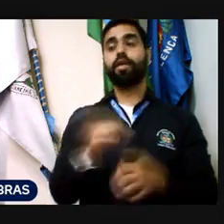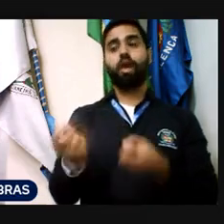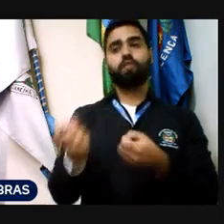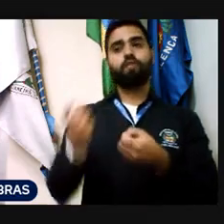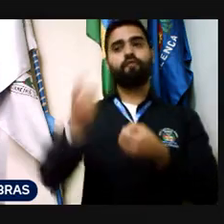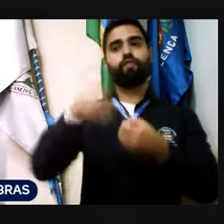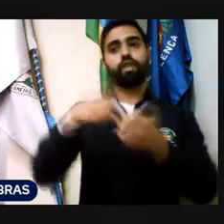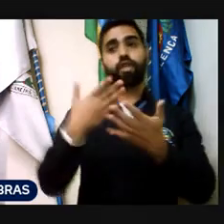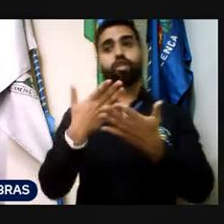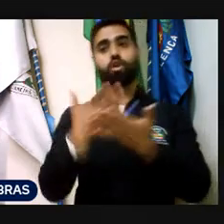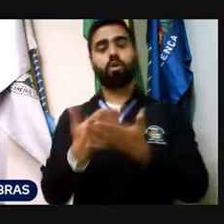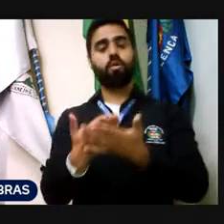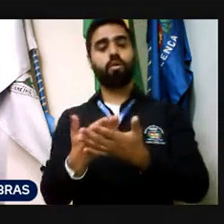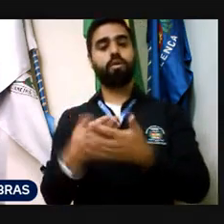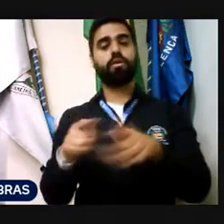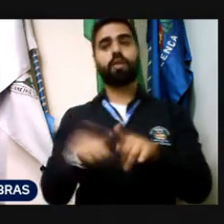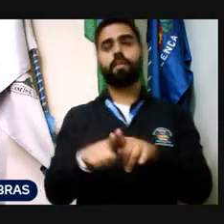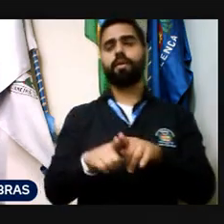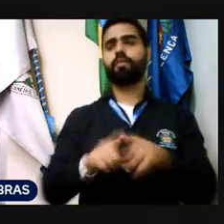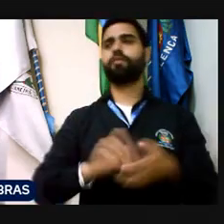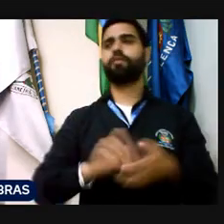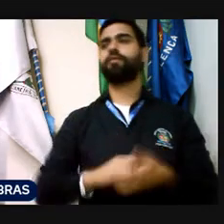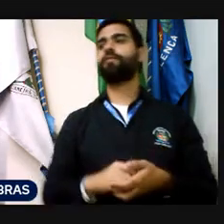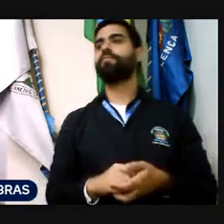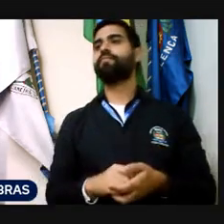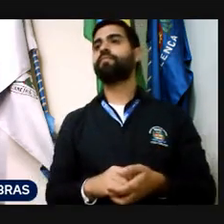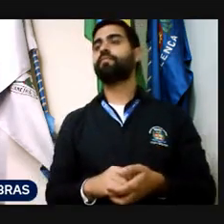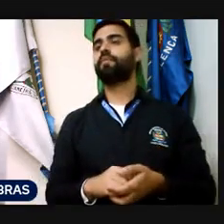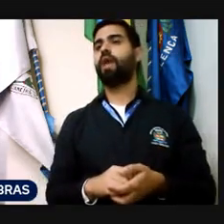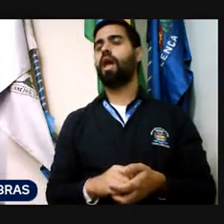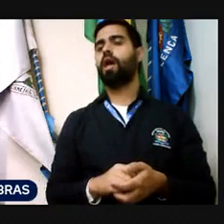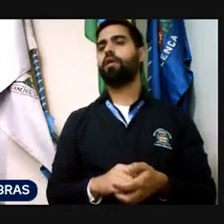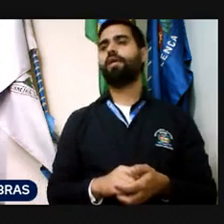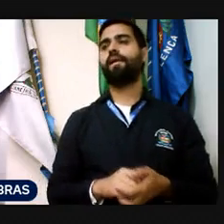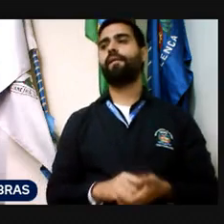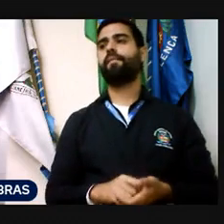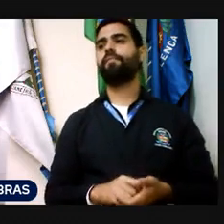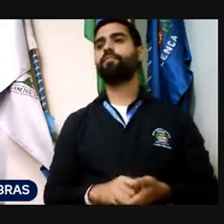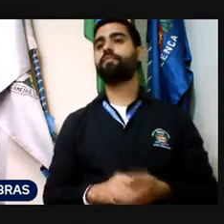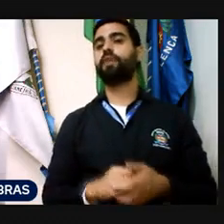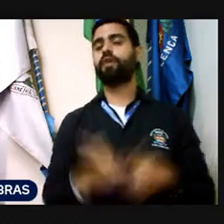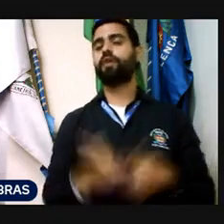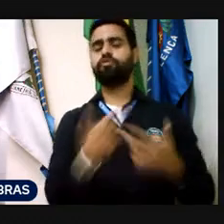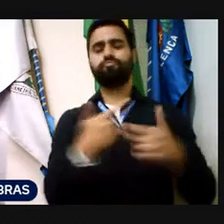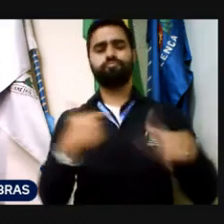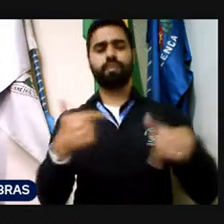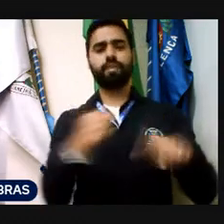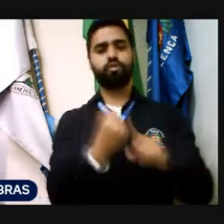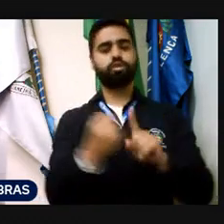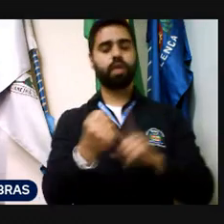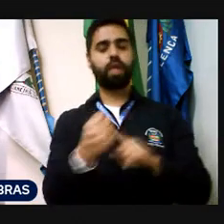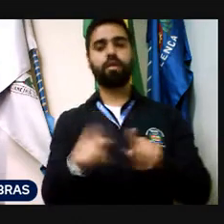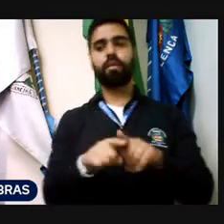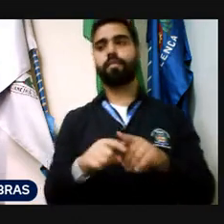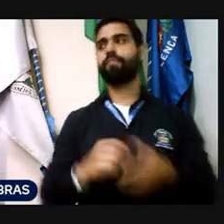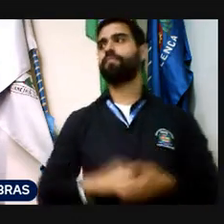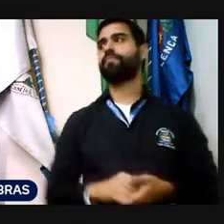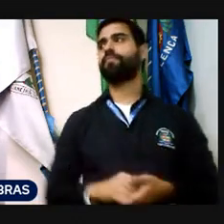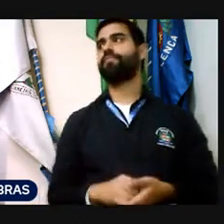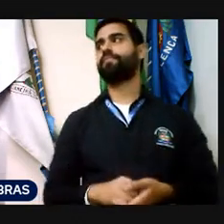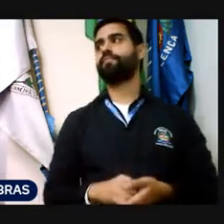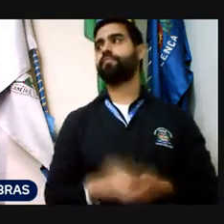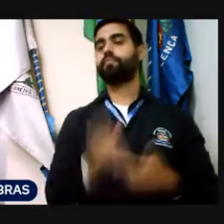municipal, estadual de educação e ainda flexibilização das atividades sociais e comerciais. Justificativa. A